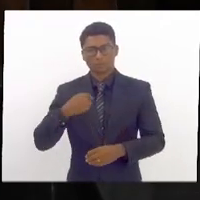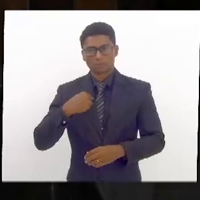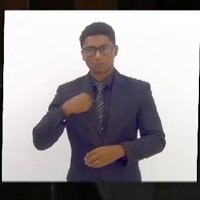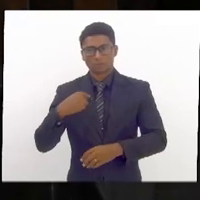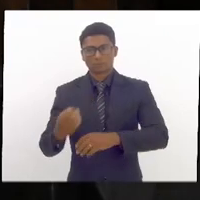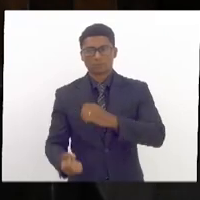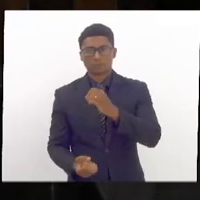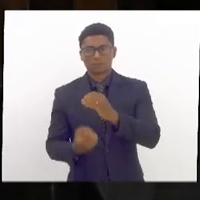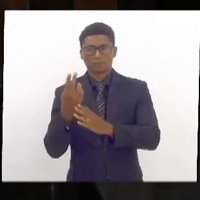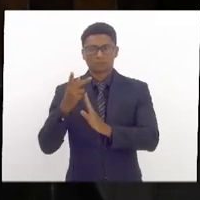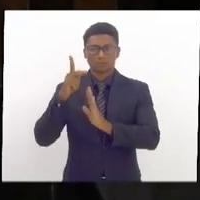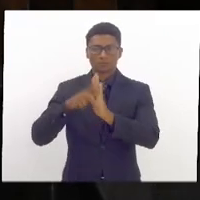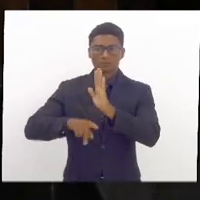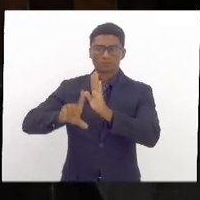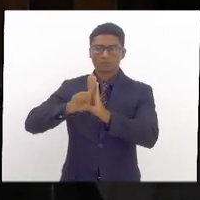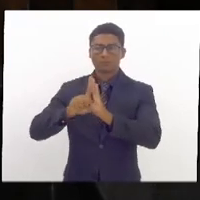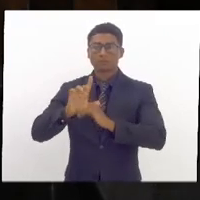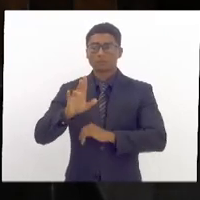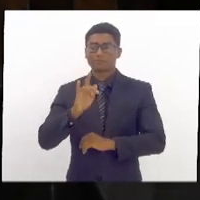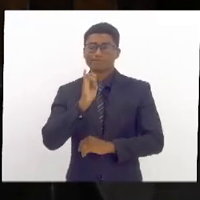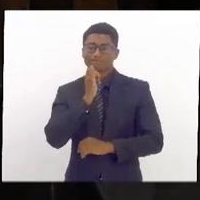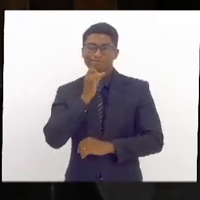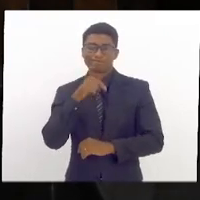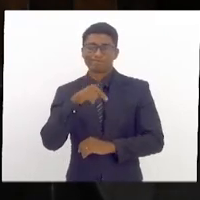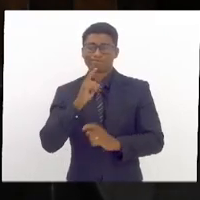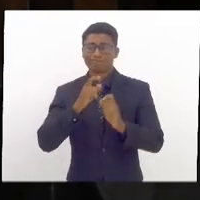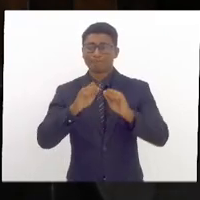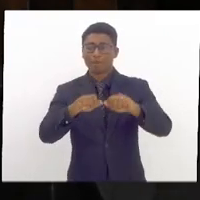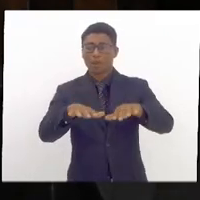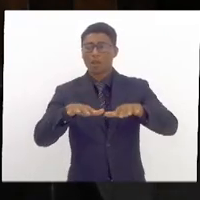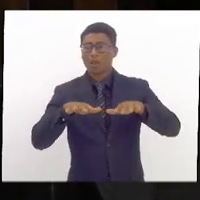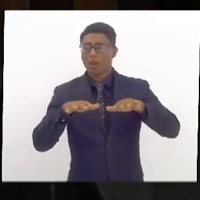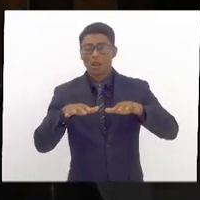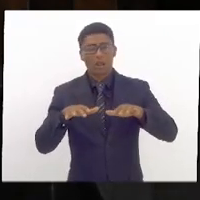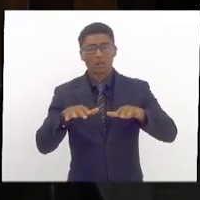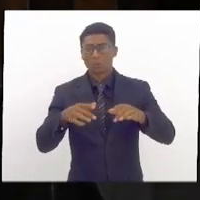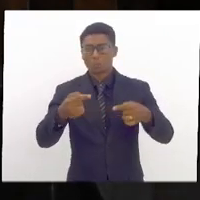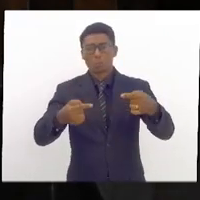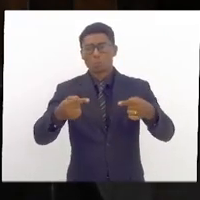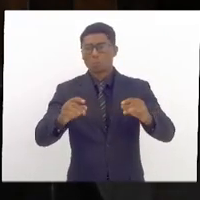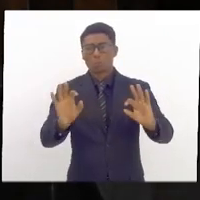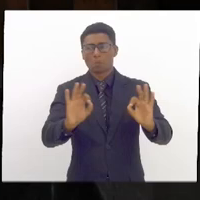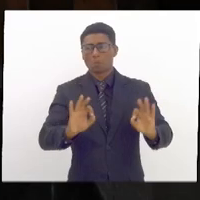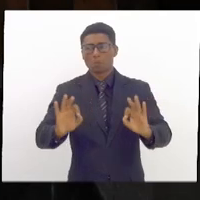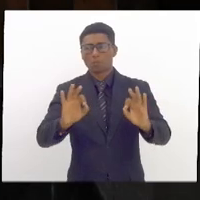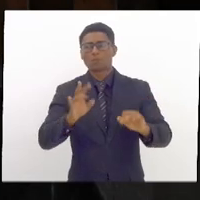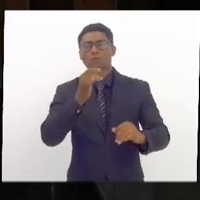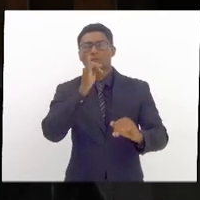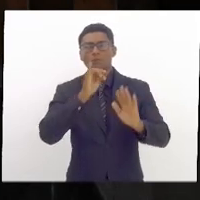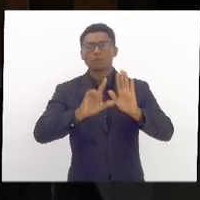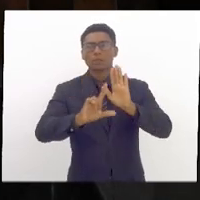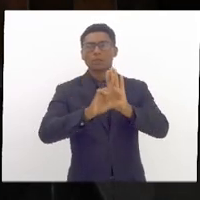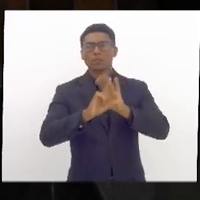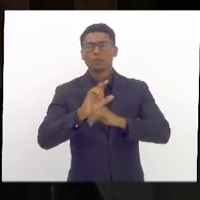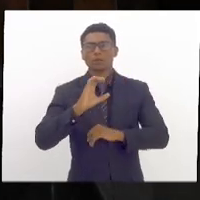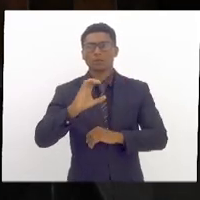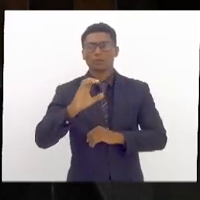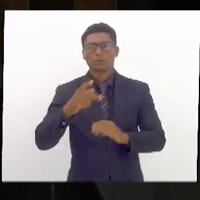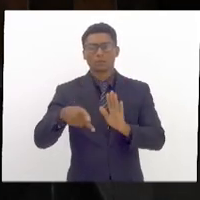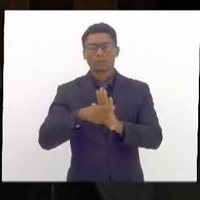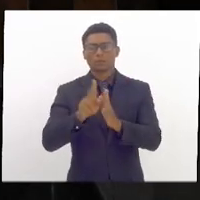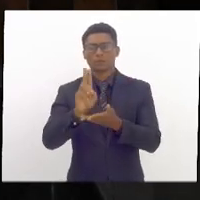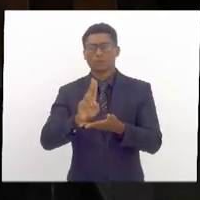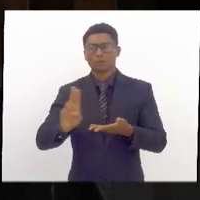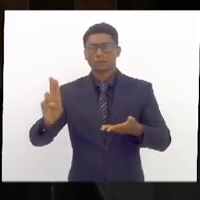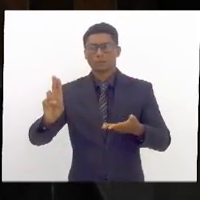foi enfrentada, infelizmente, pelo Parlamento nessa legislatura, que é a questão, por exemplo, da lei de cotas das